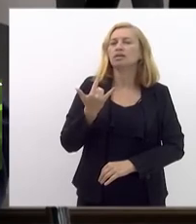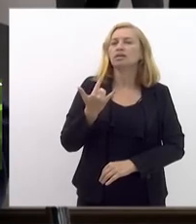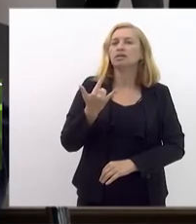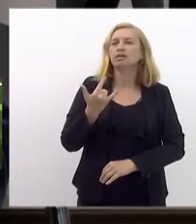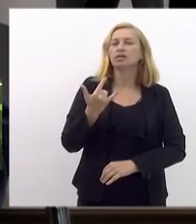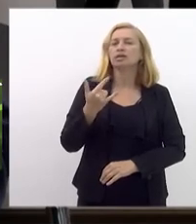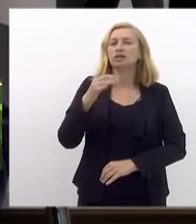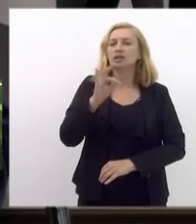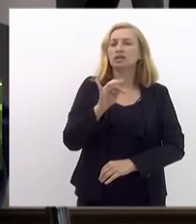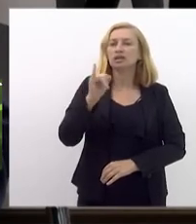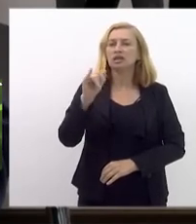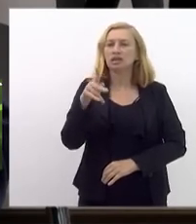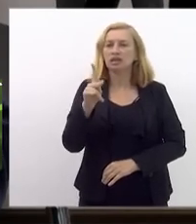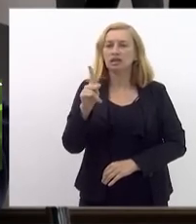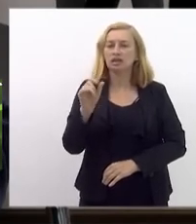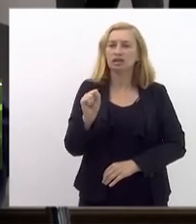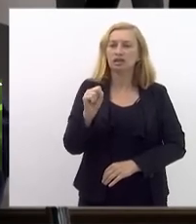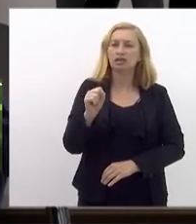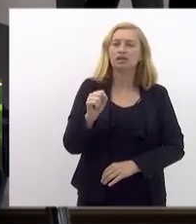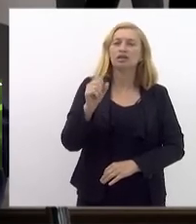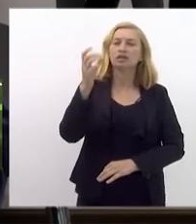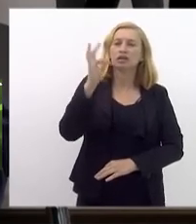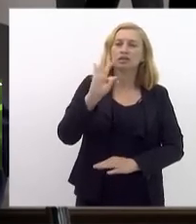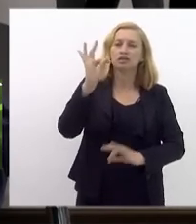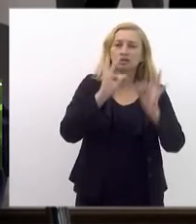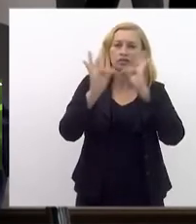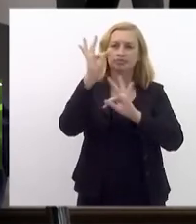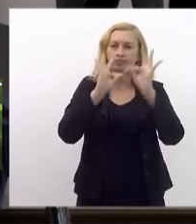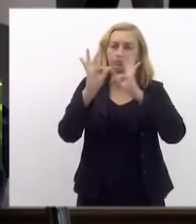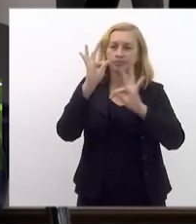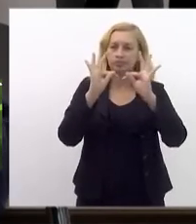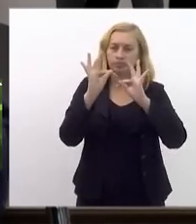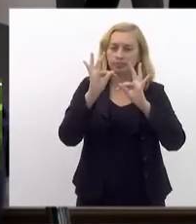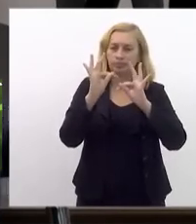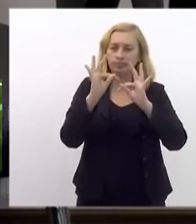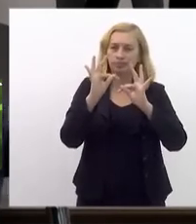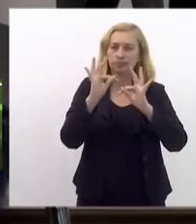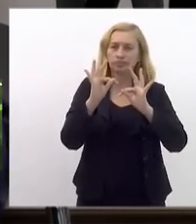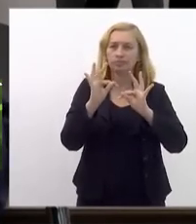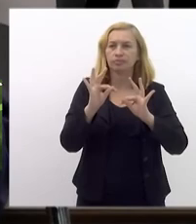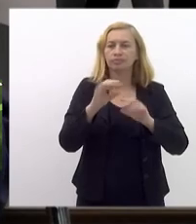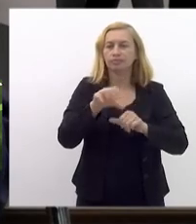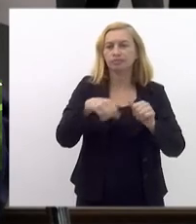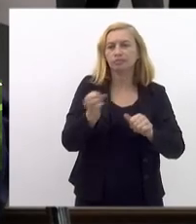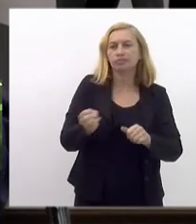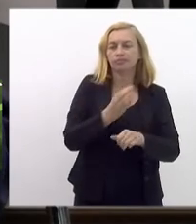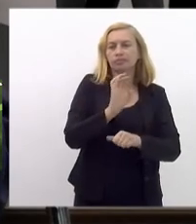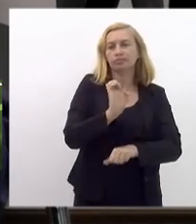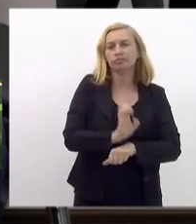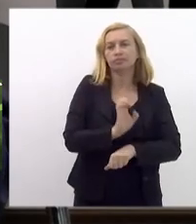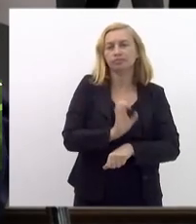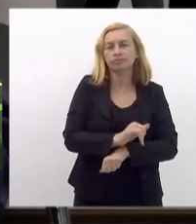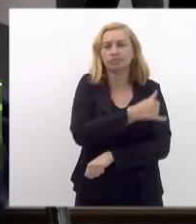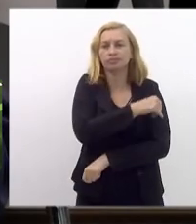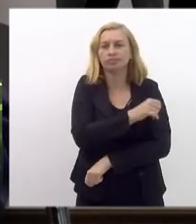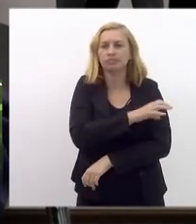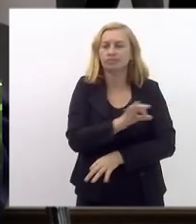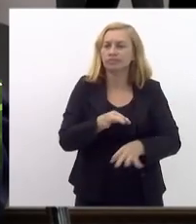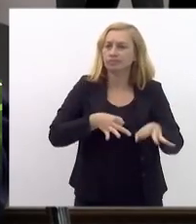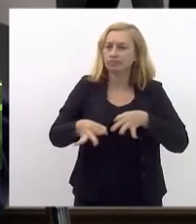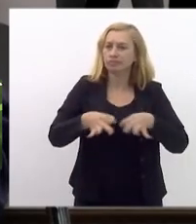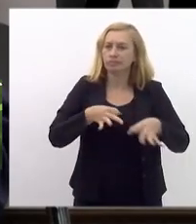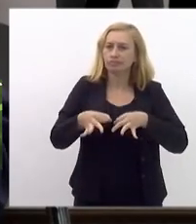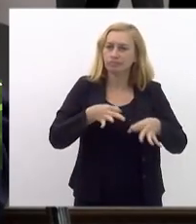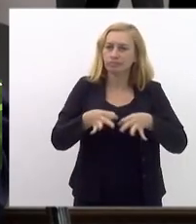informação e comunicação do Estado do Rio de Janeiro, ela precisa ter uma organização e um